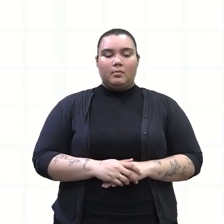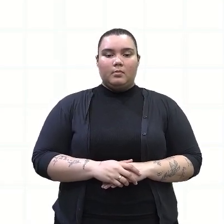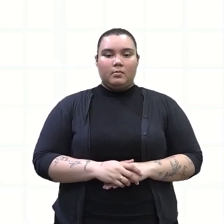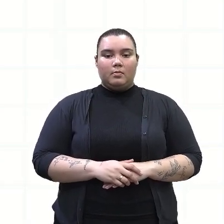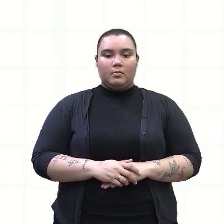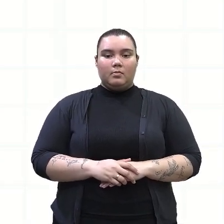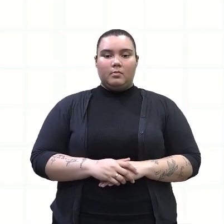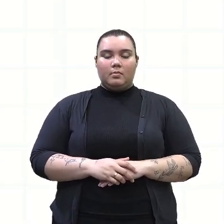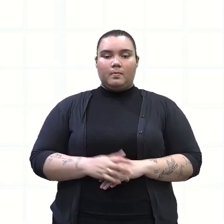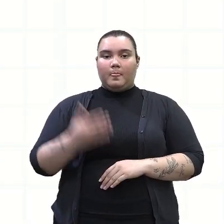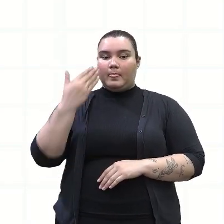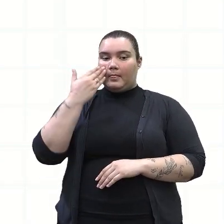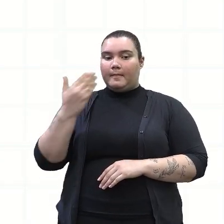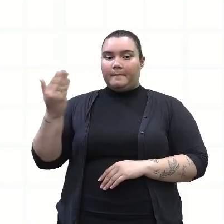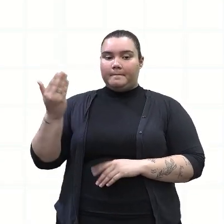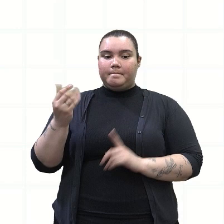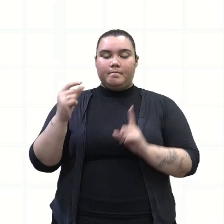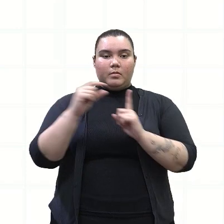Então, a palavra